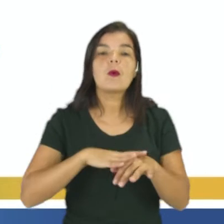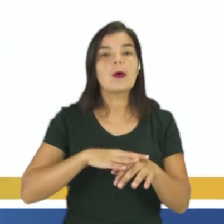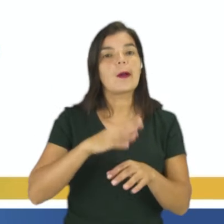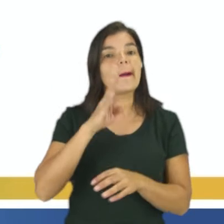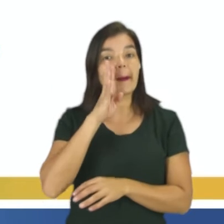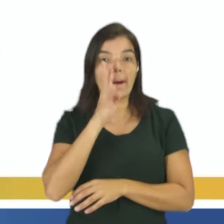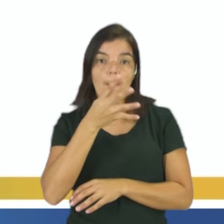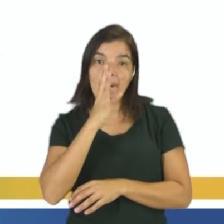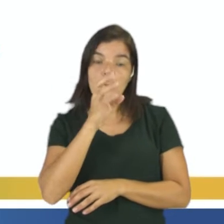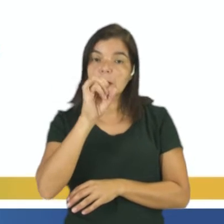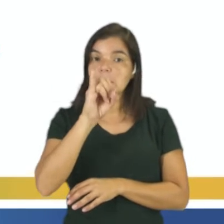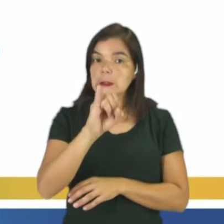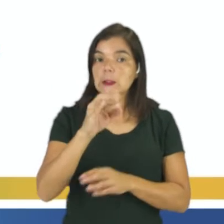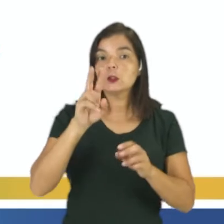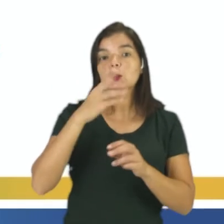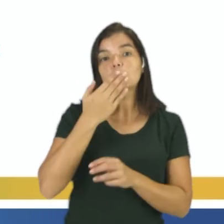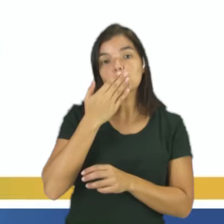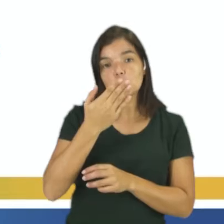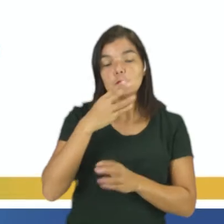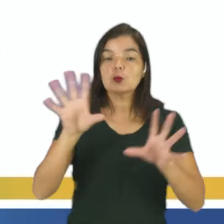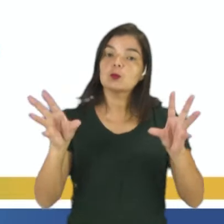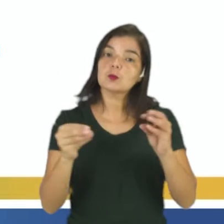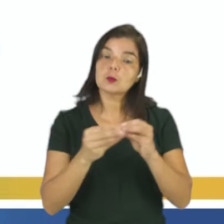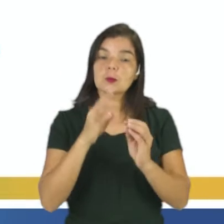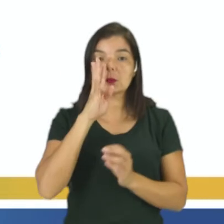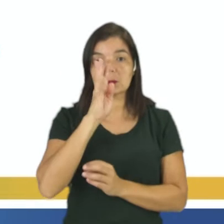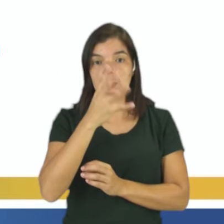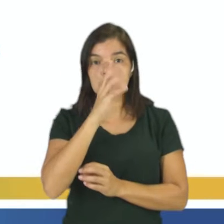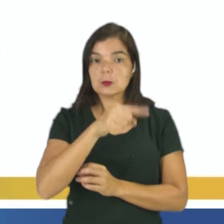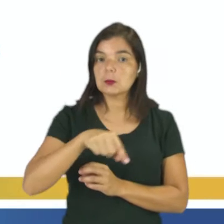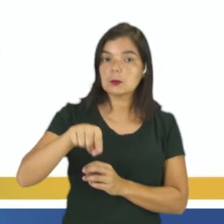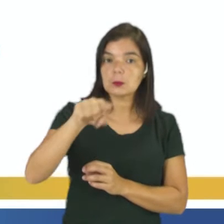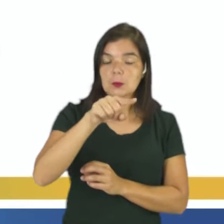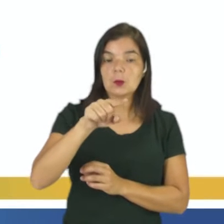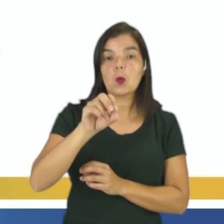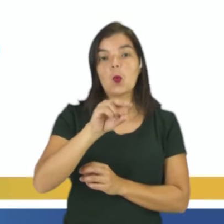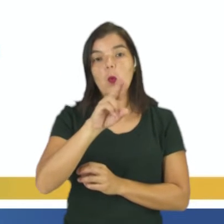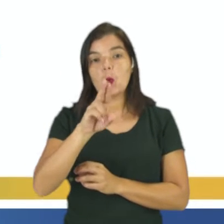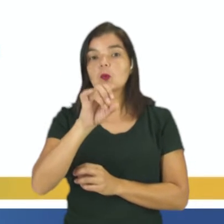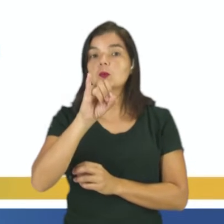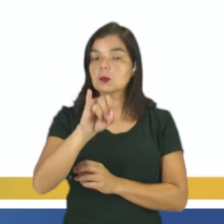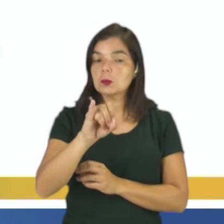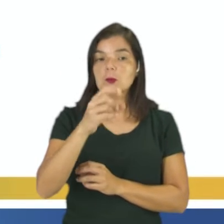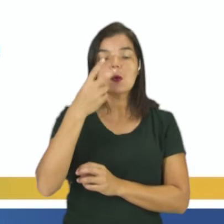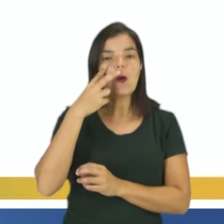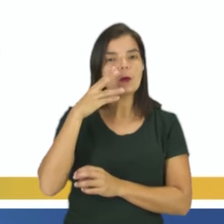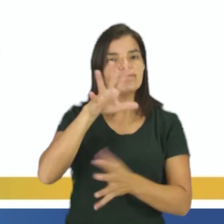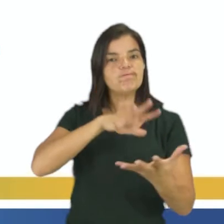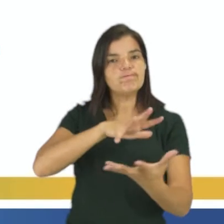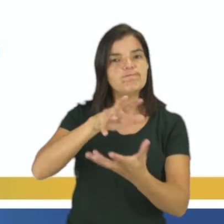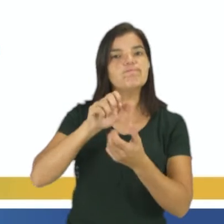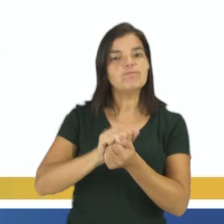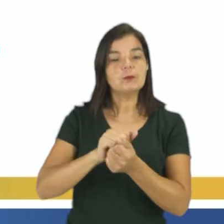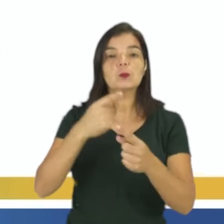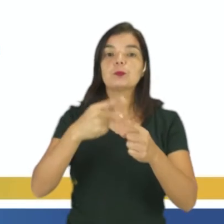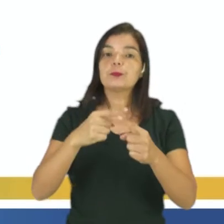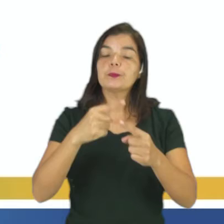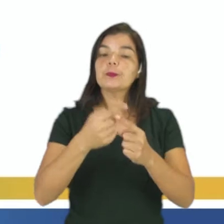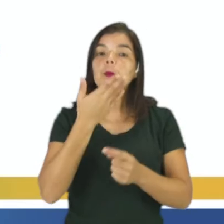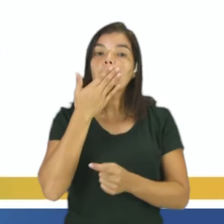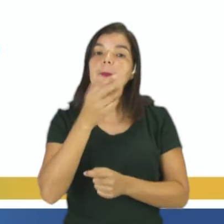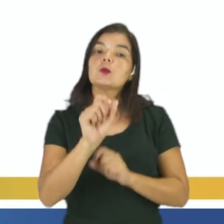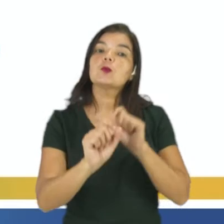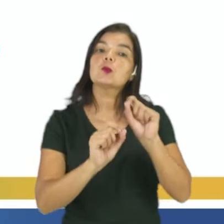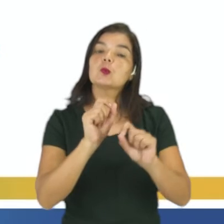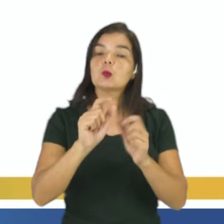análise crítica, se for o tipo de resenha crítica solicitado a você, e se for uma visão global é porque foi